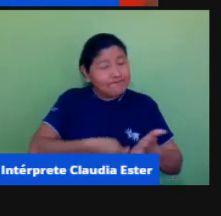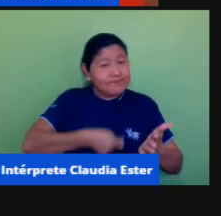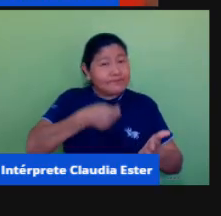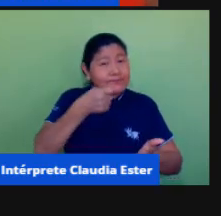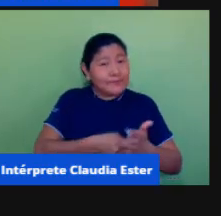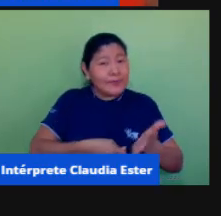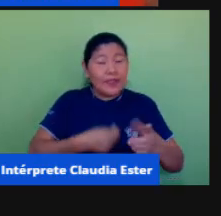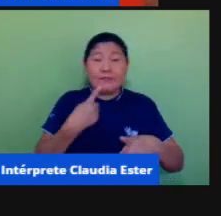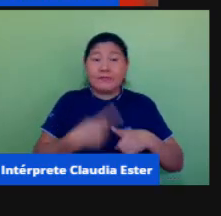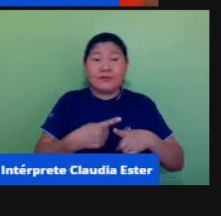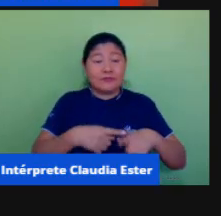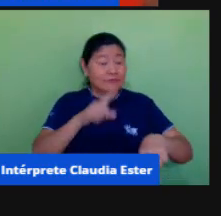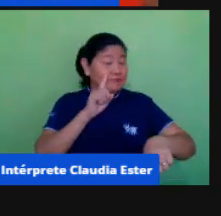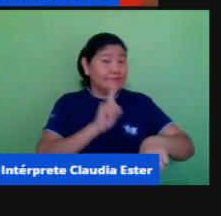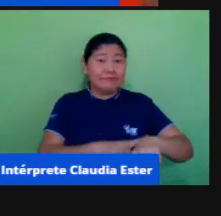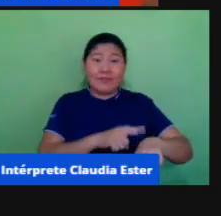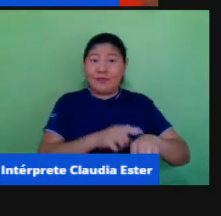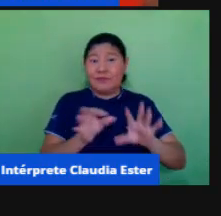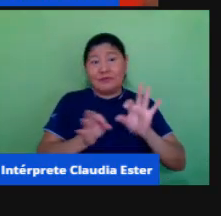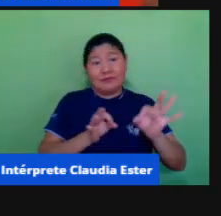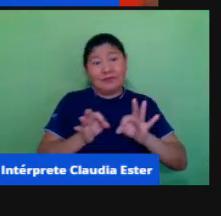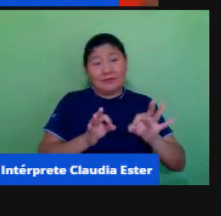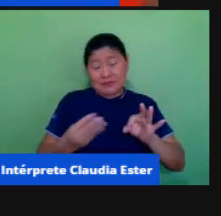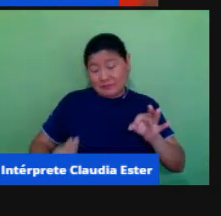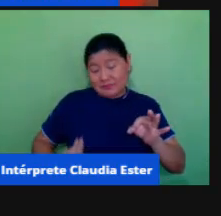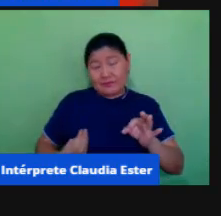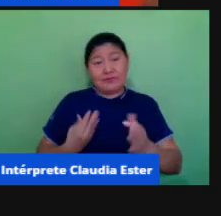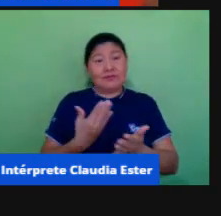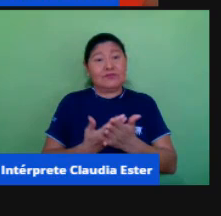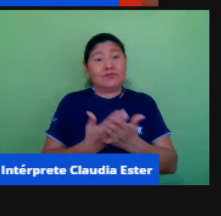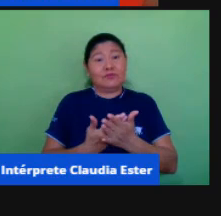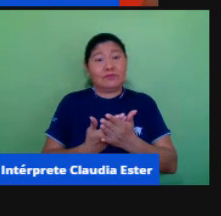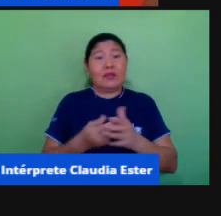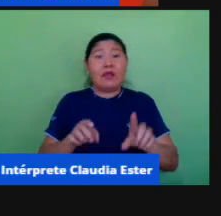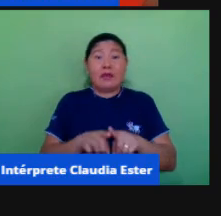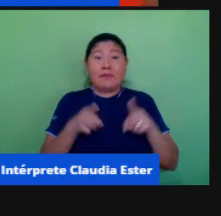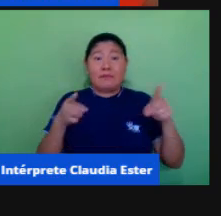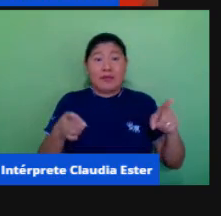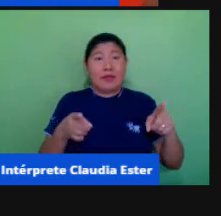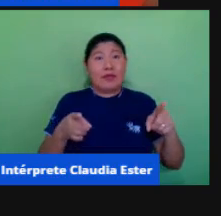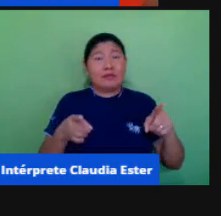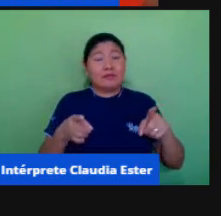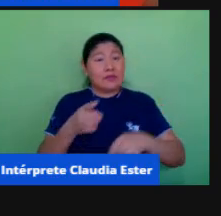desse tempo de organização, mas para alunos, por exemplo,